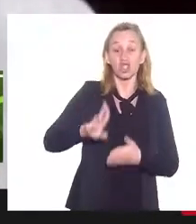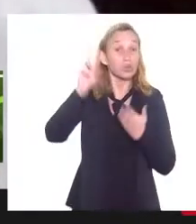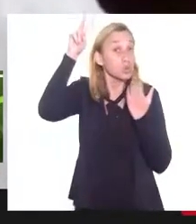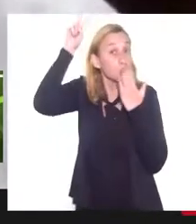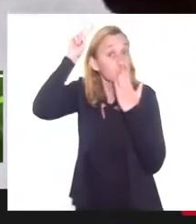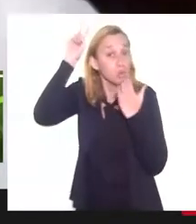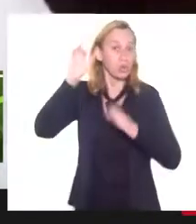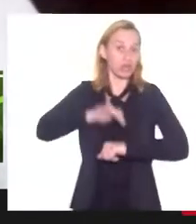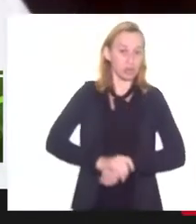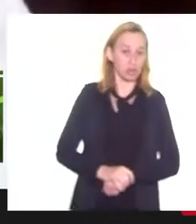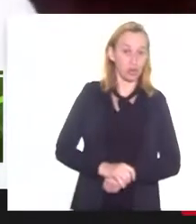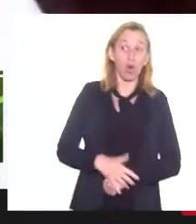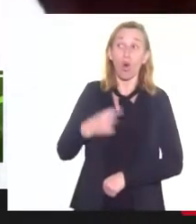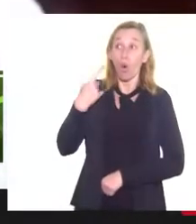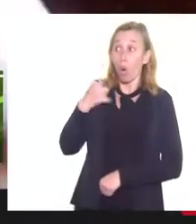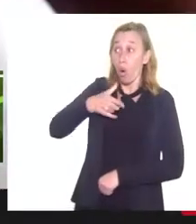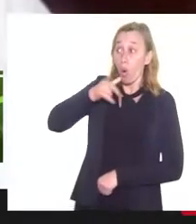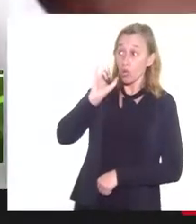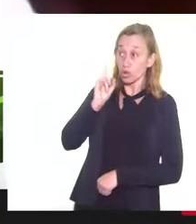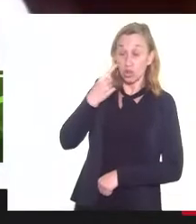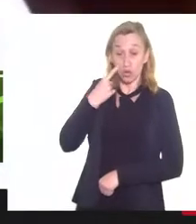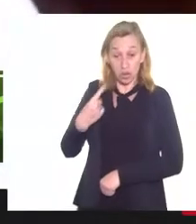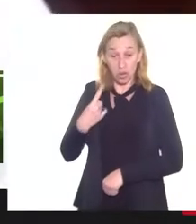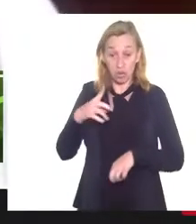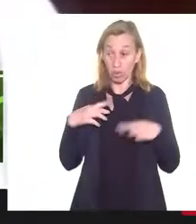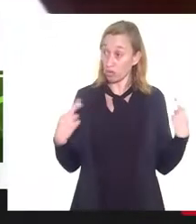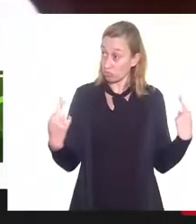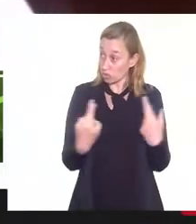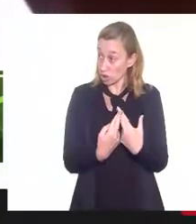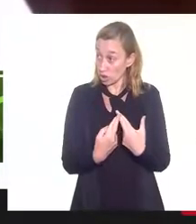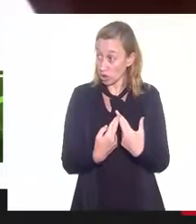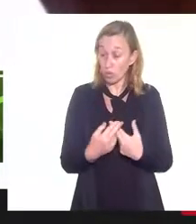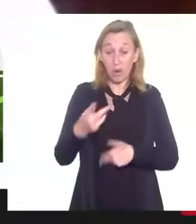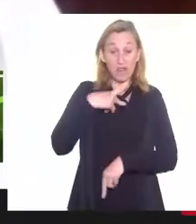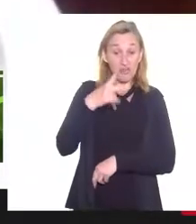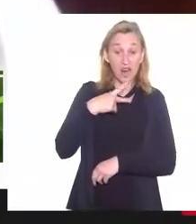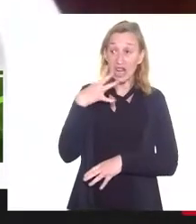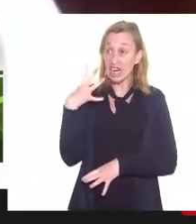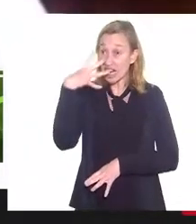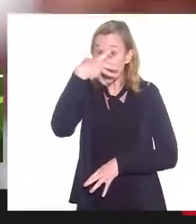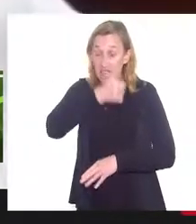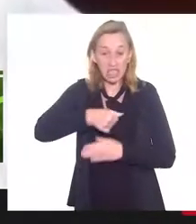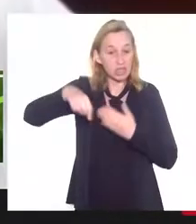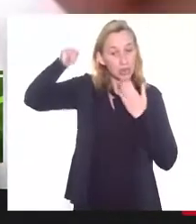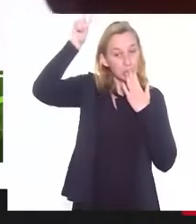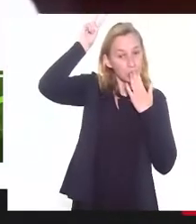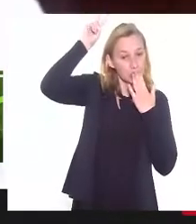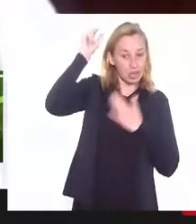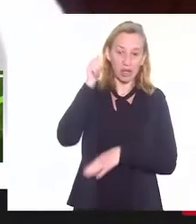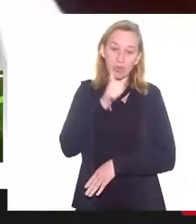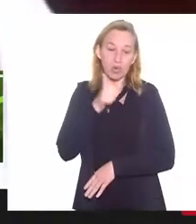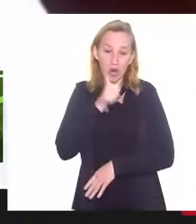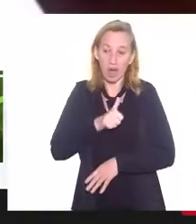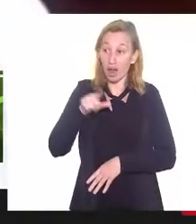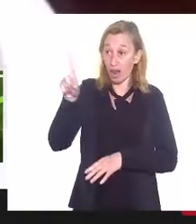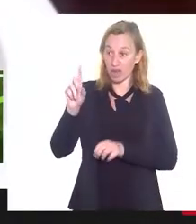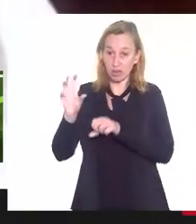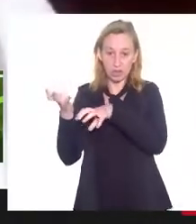Aliás, vi ontem uma audiência, uma fala belíssima de uma indígena lá no